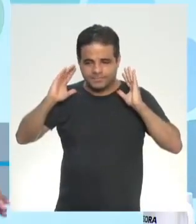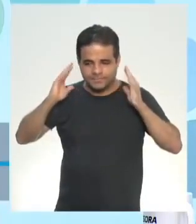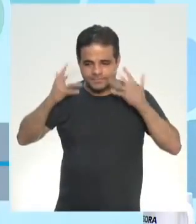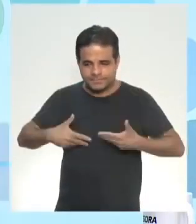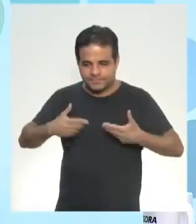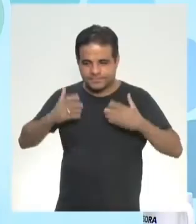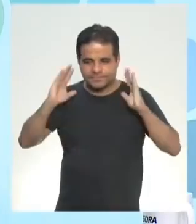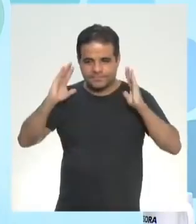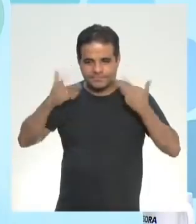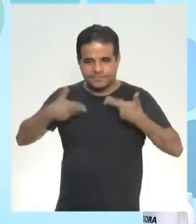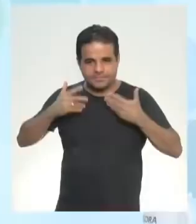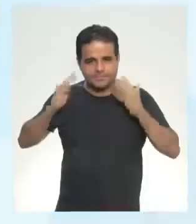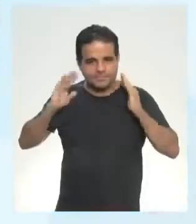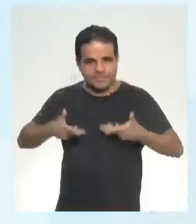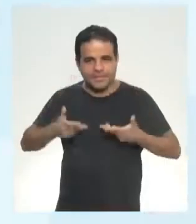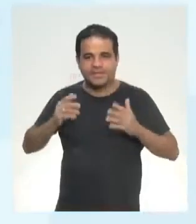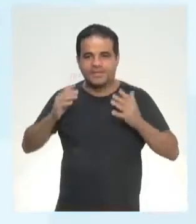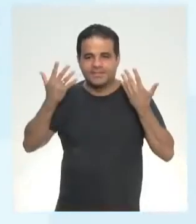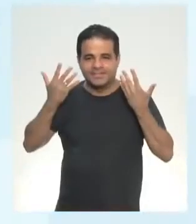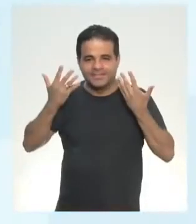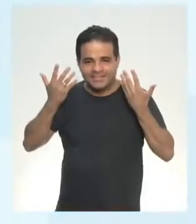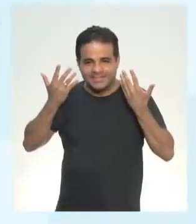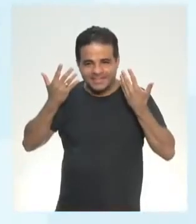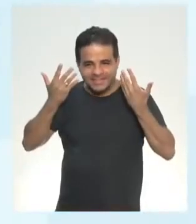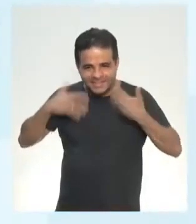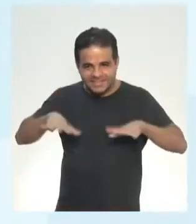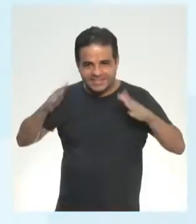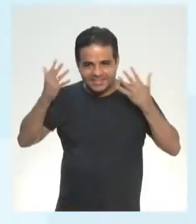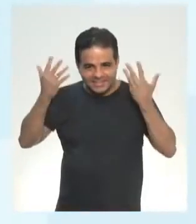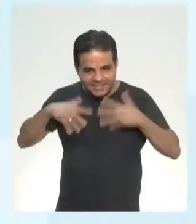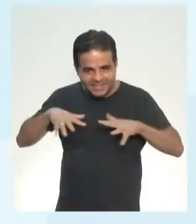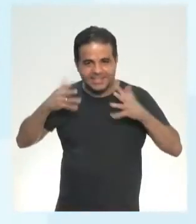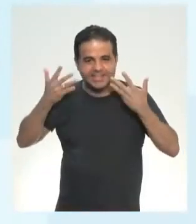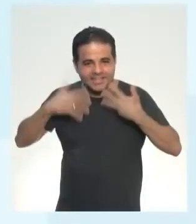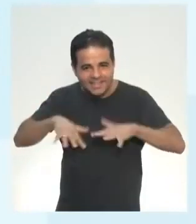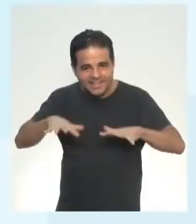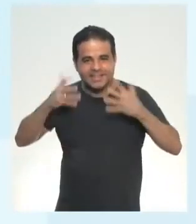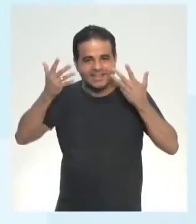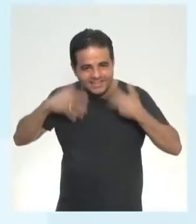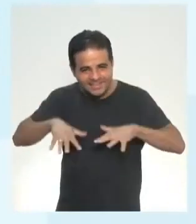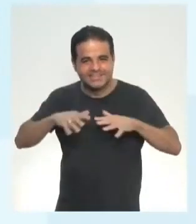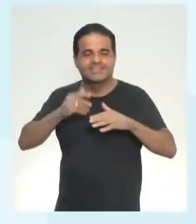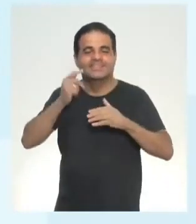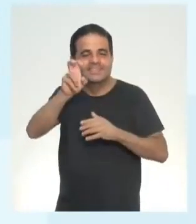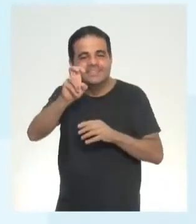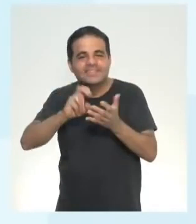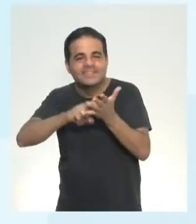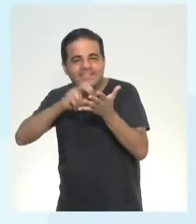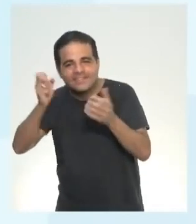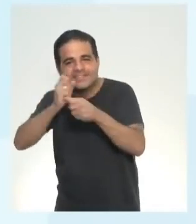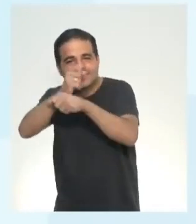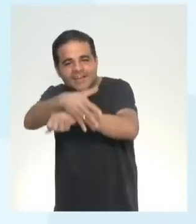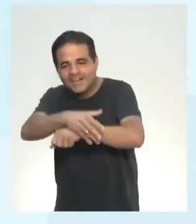trecho, então, desse Cortiço? Só um trecho, hein, gente? Eram 5 horas da manhã, e o Cortiço